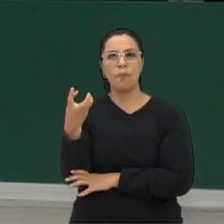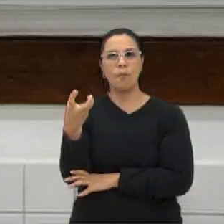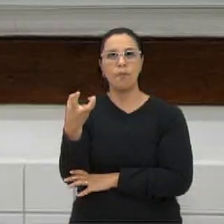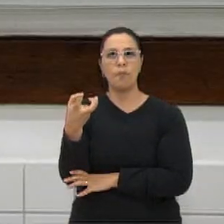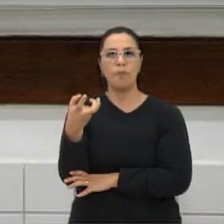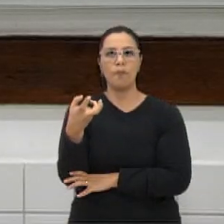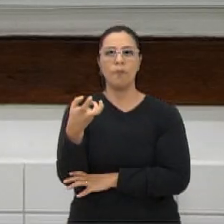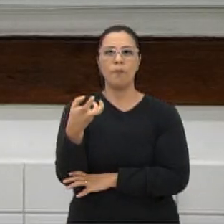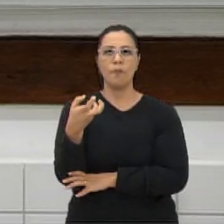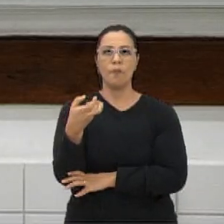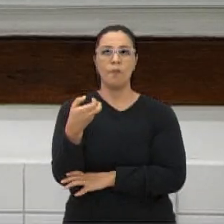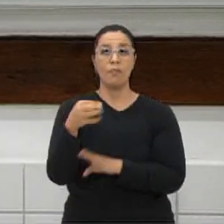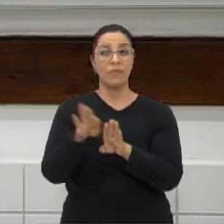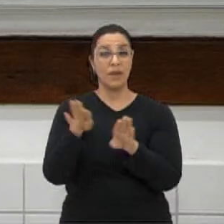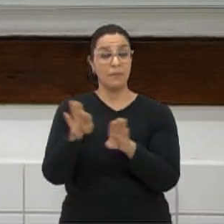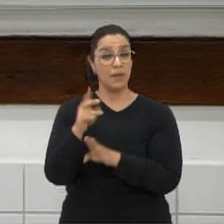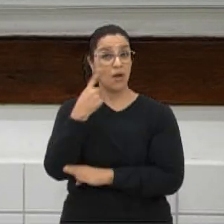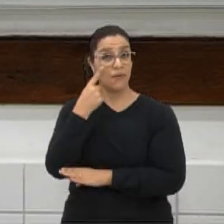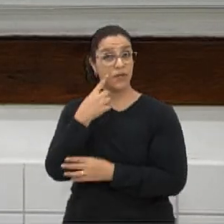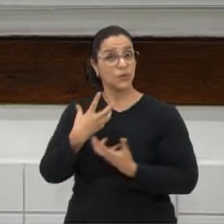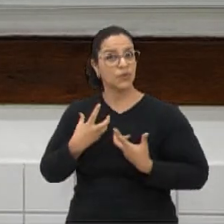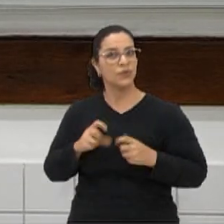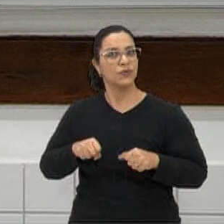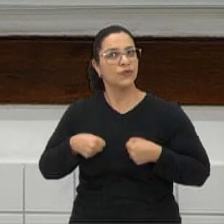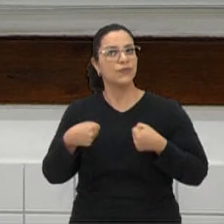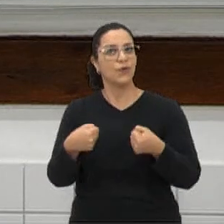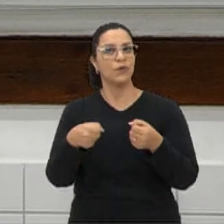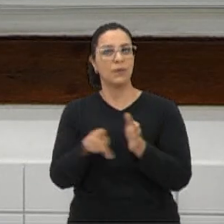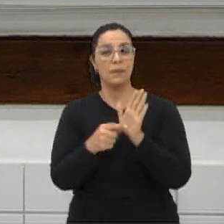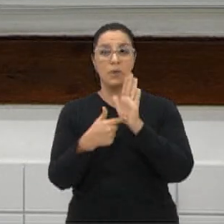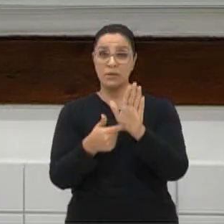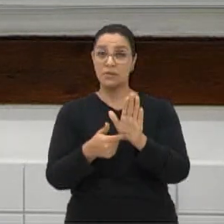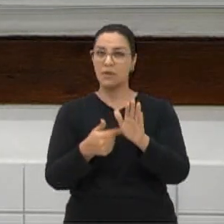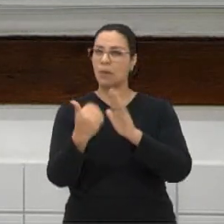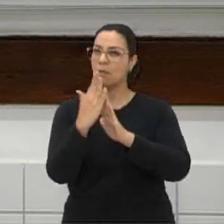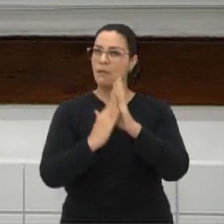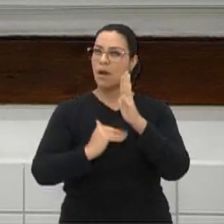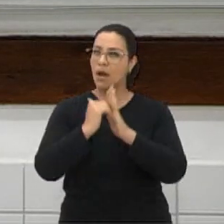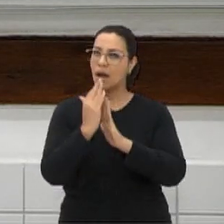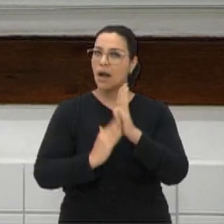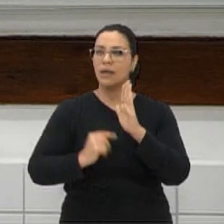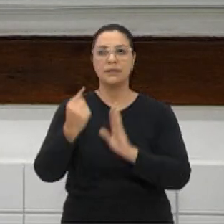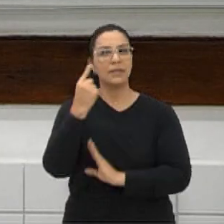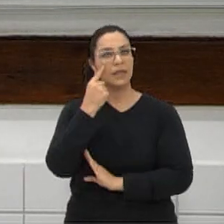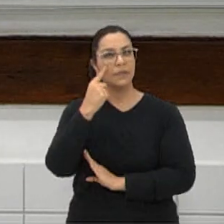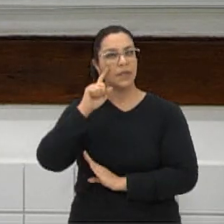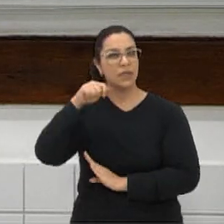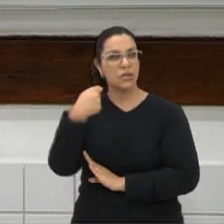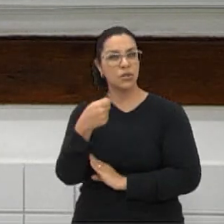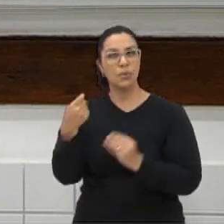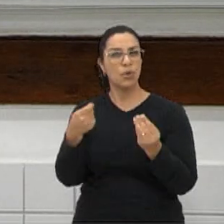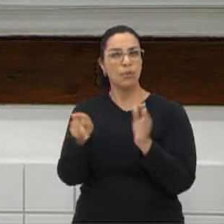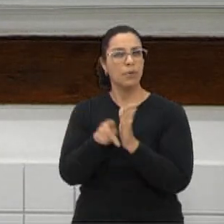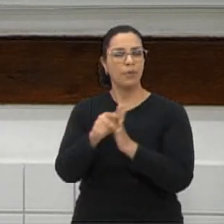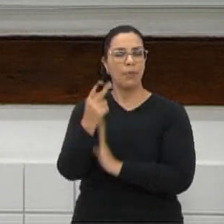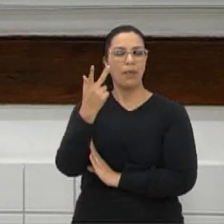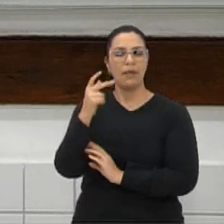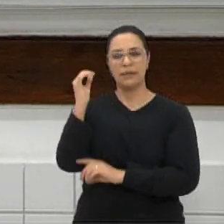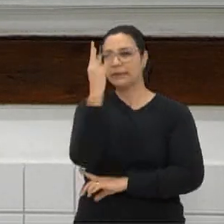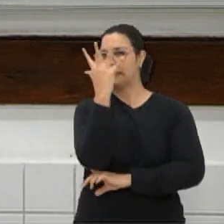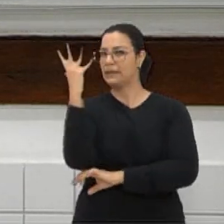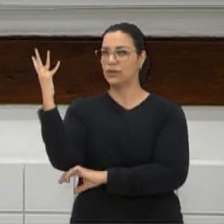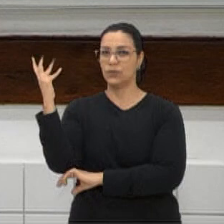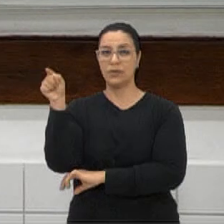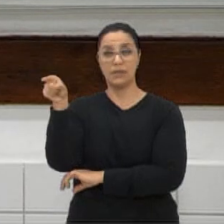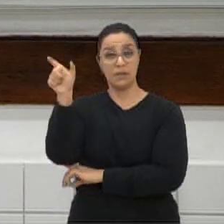olha o esforço que esse artista faz, então, para tentar construir um trabalho em que ele vai pensar a questão da natureza em